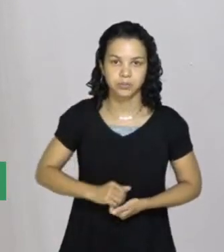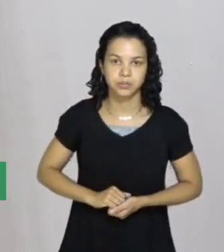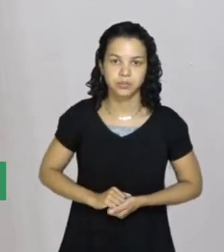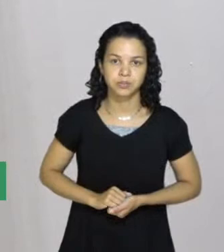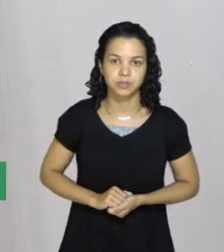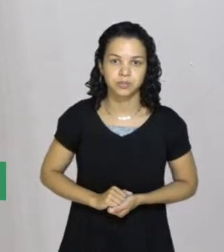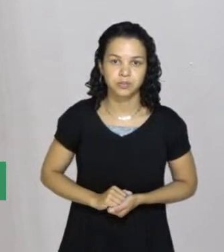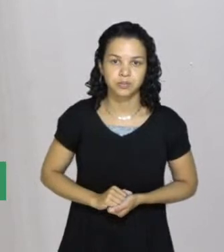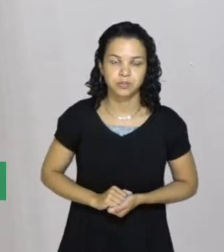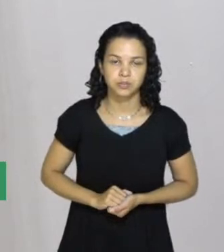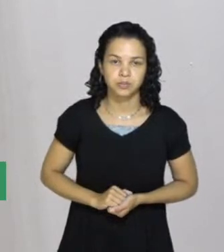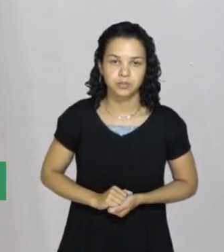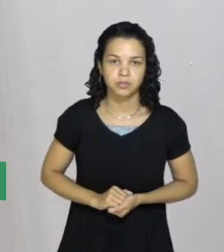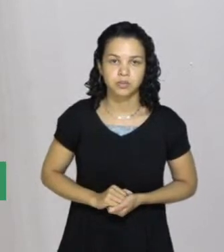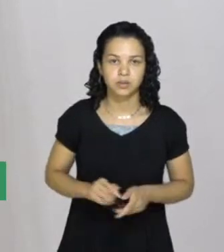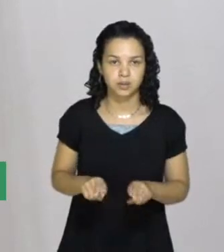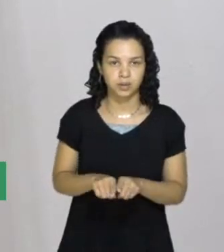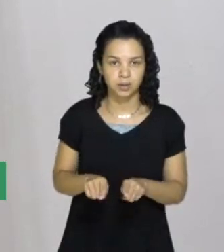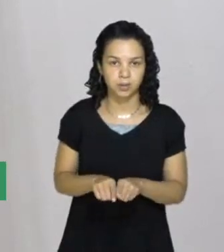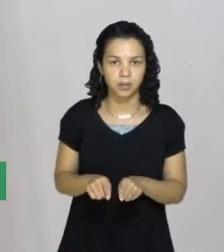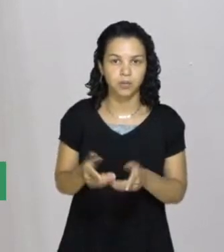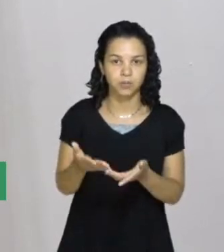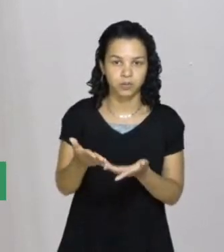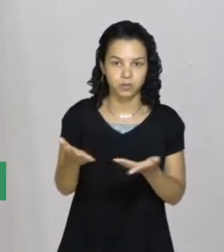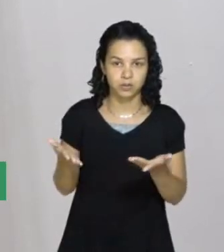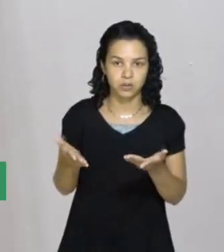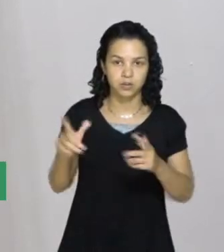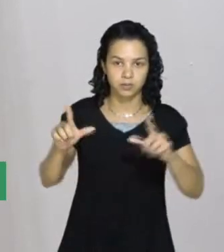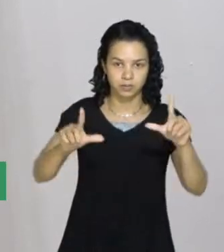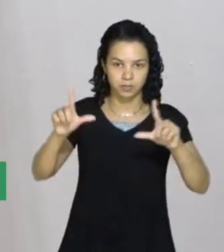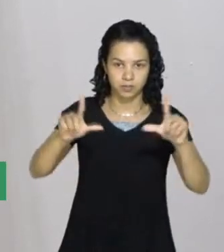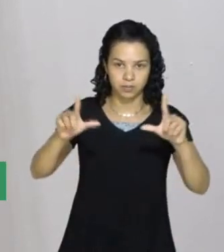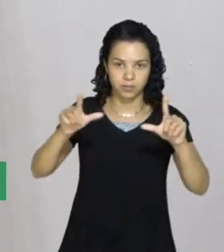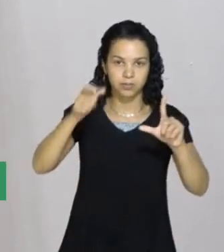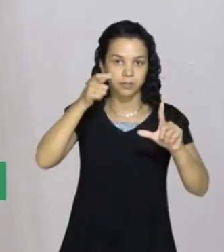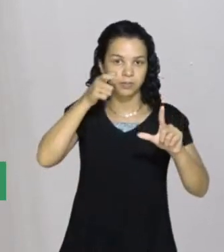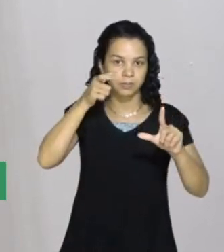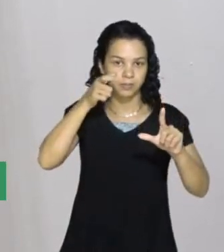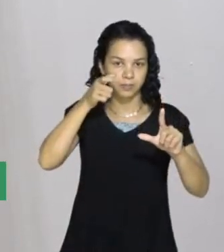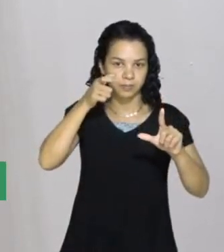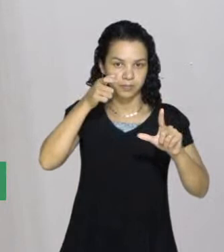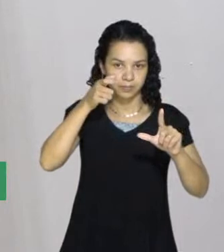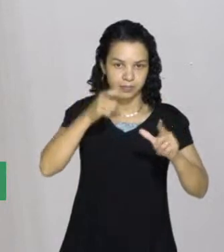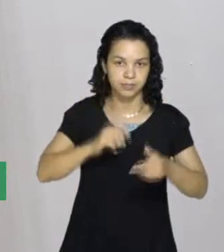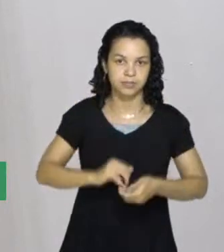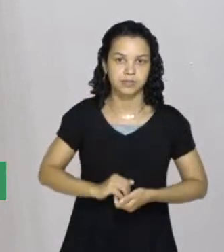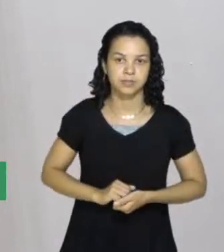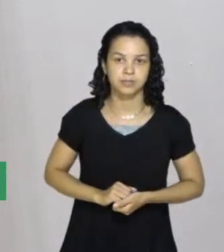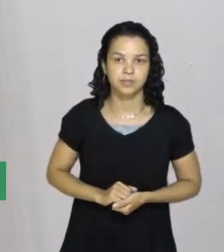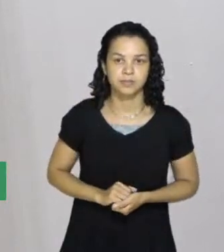e a quem também nos acompanha na transmissão desta sessão pelos canais da LESC.